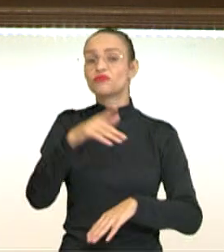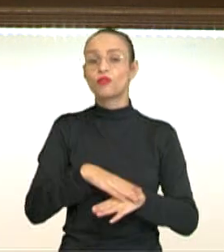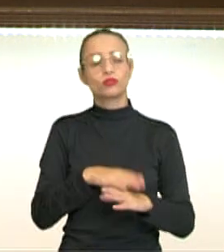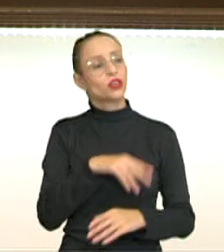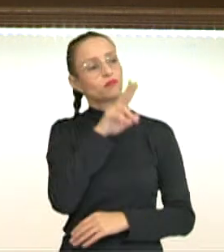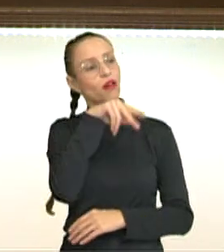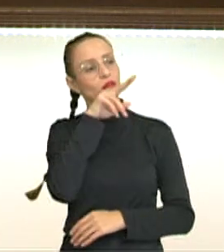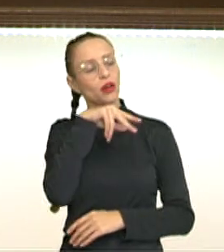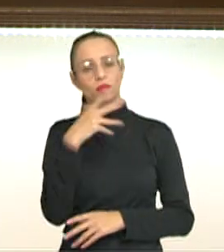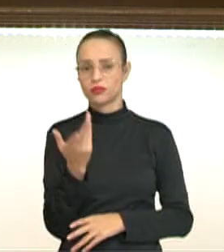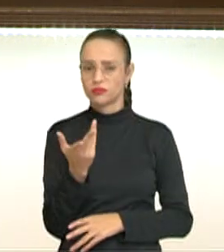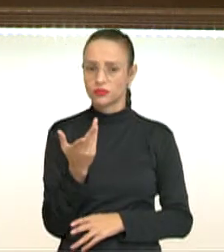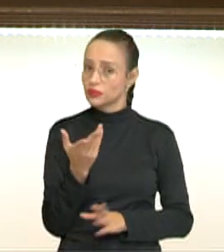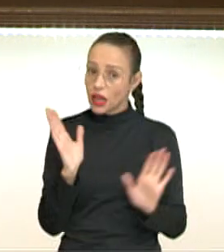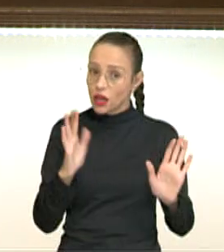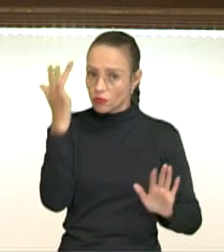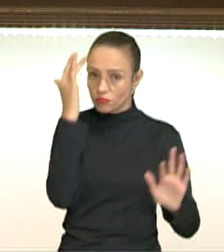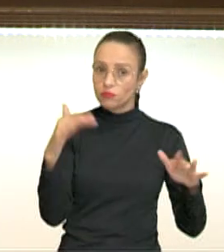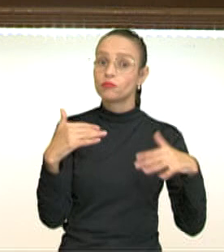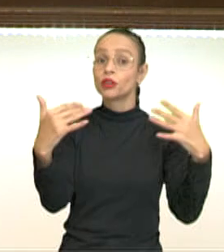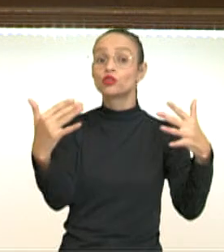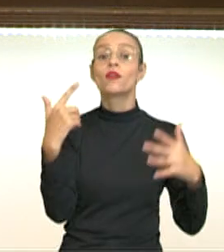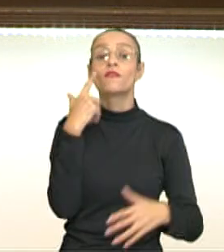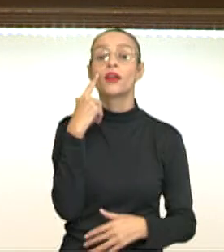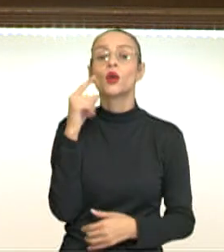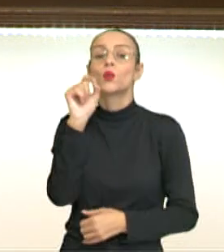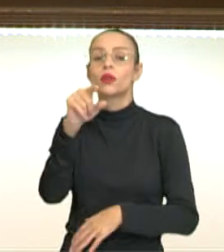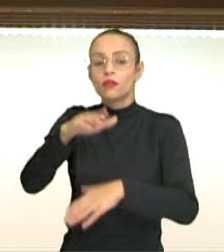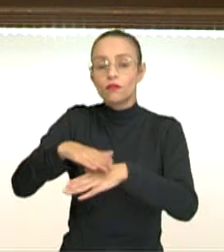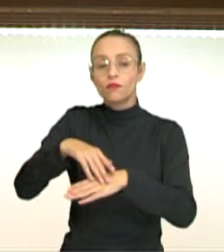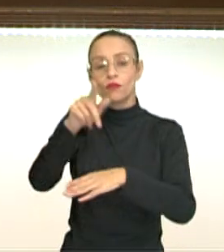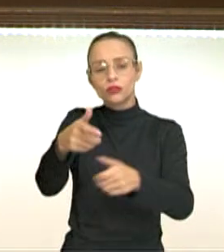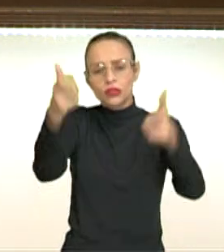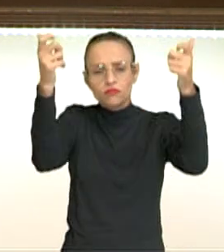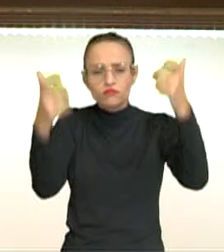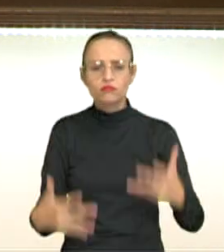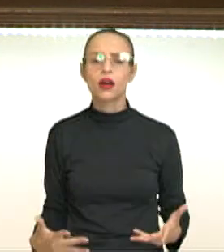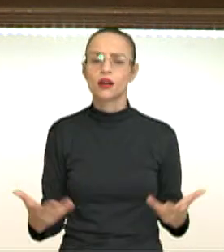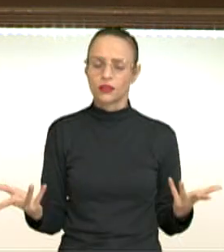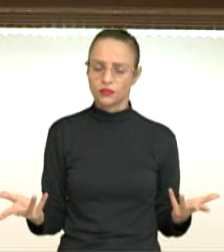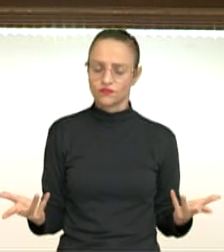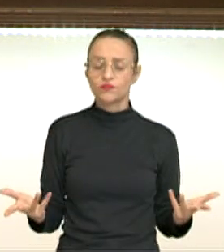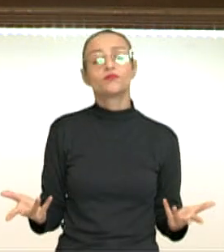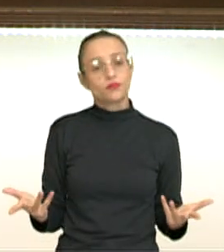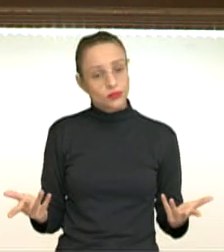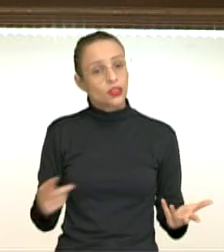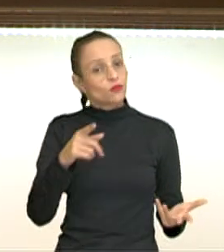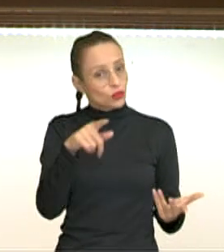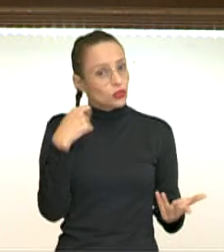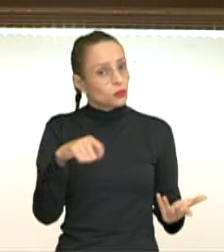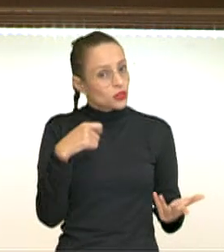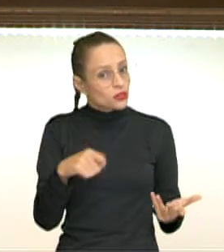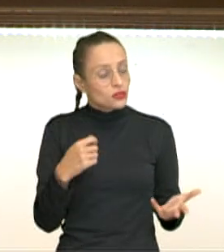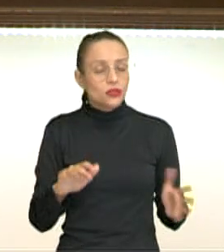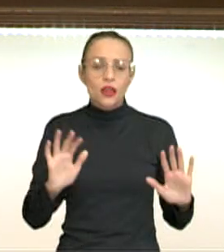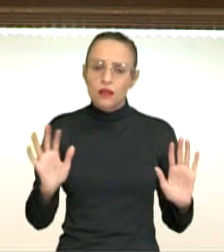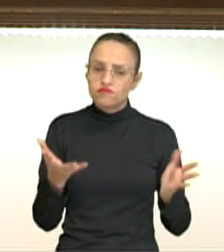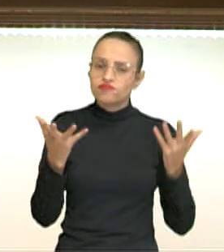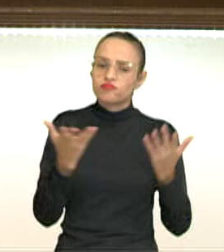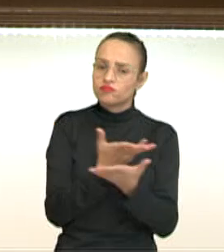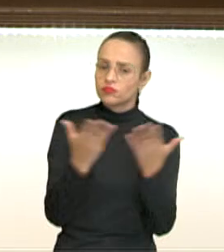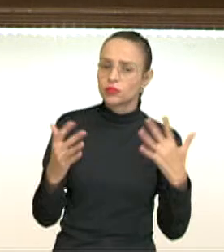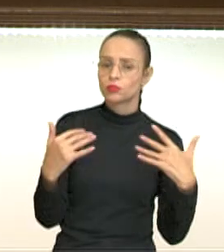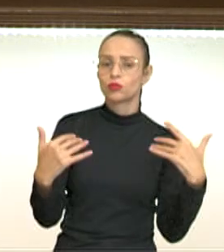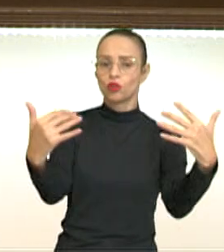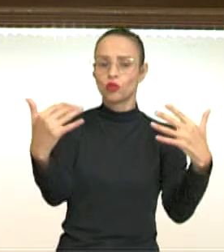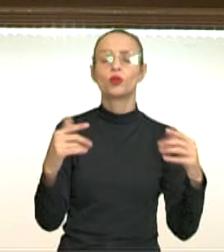As pessoas querem ouvir o que você tem a dizer, qual é a leitura que você faz daquele tema. E aí você precisa engajar o teu público diante